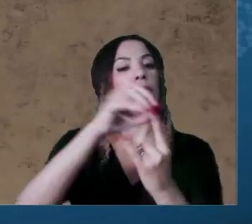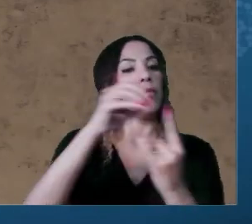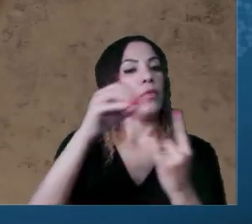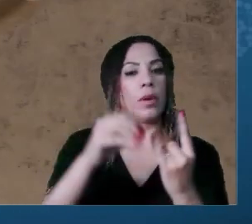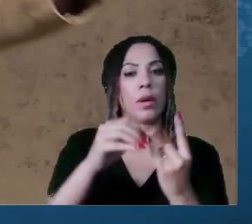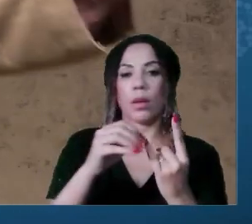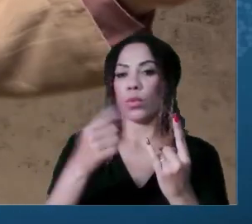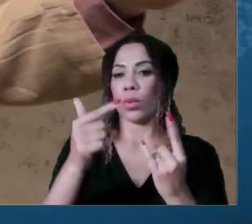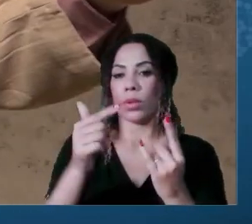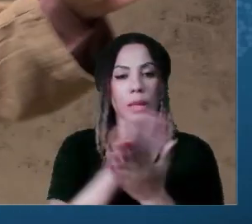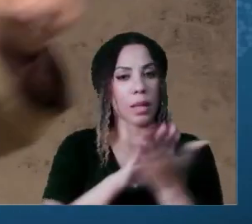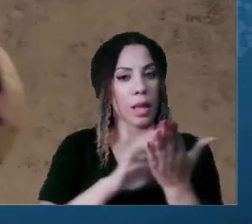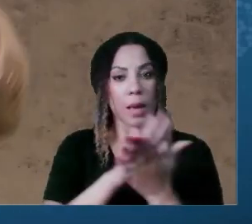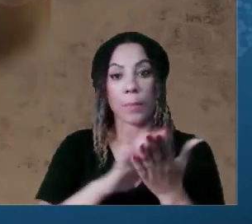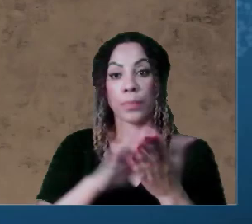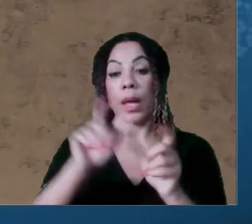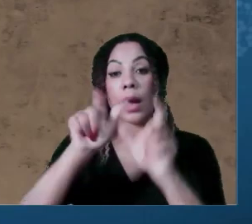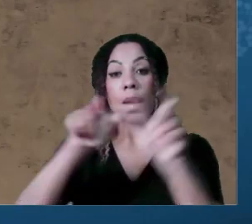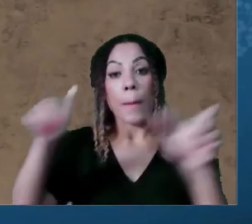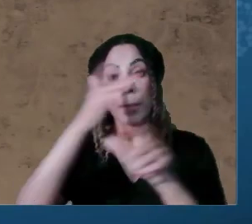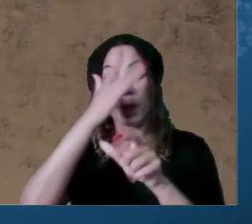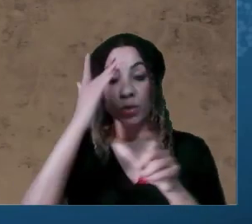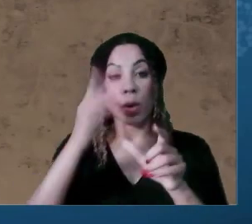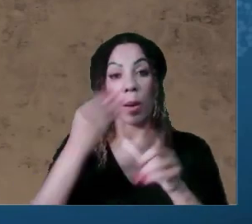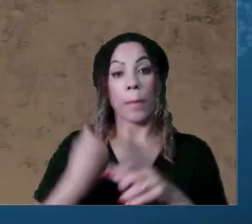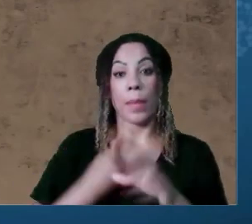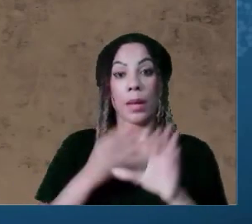São todos independentes, né, de